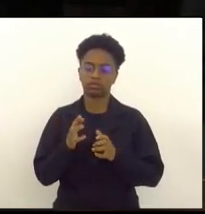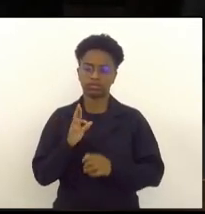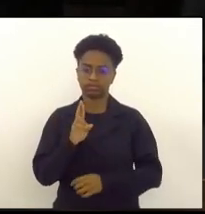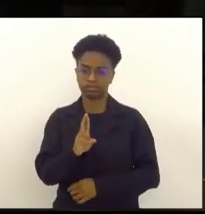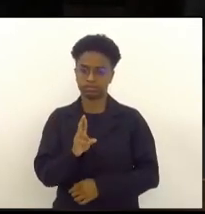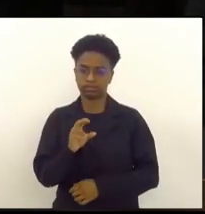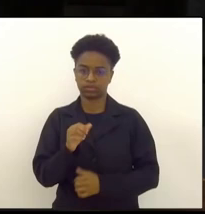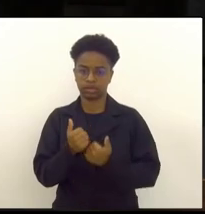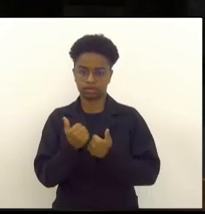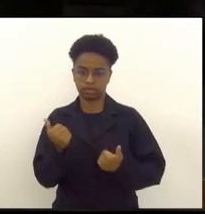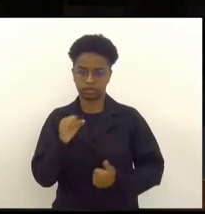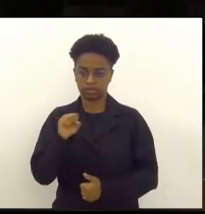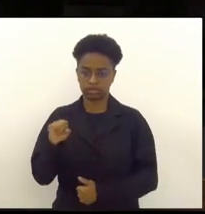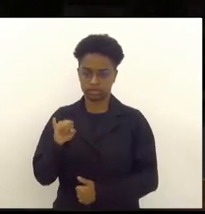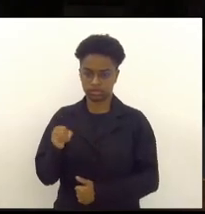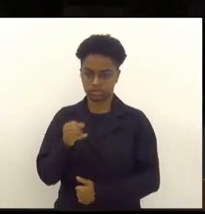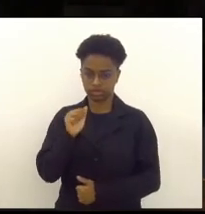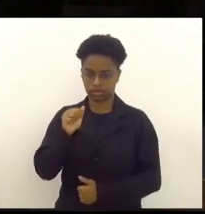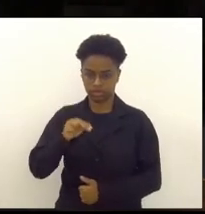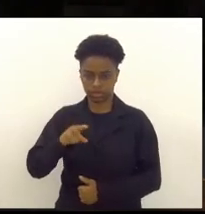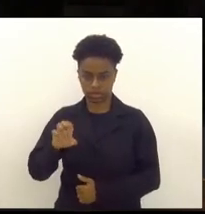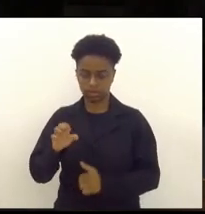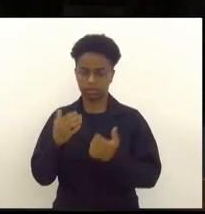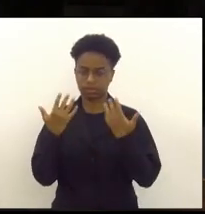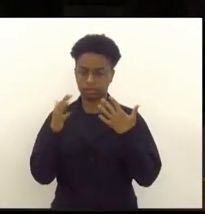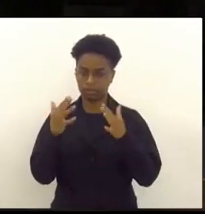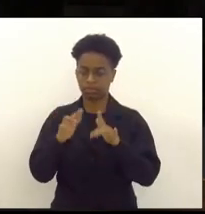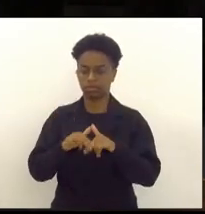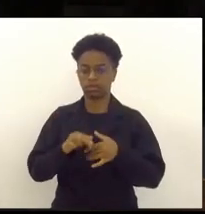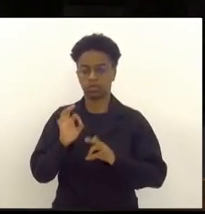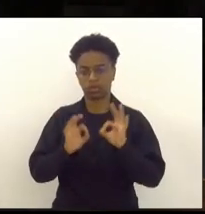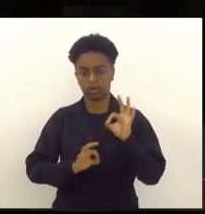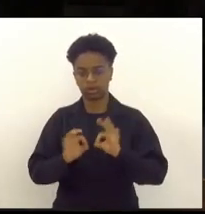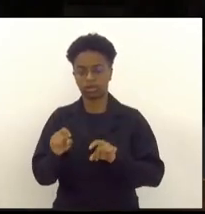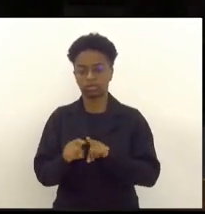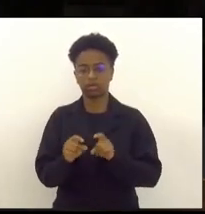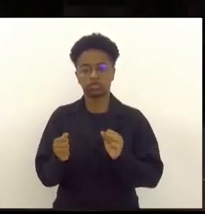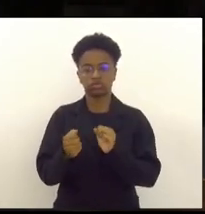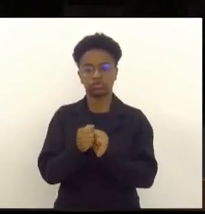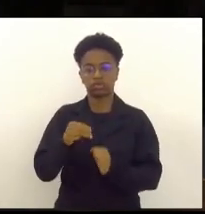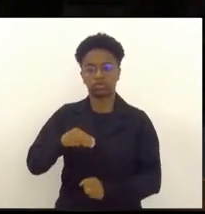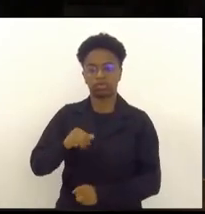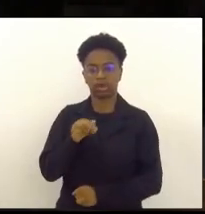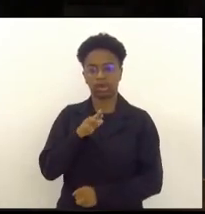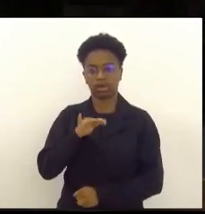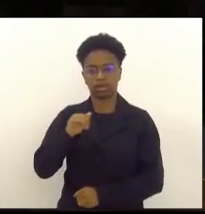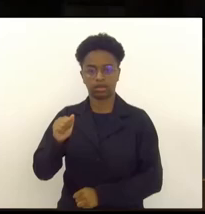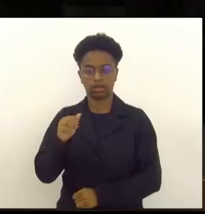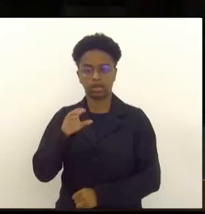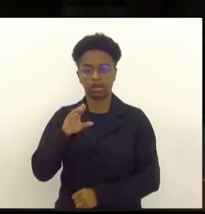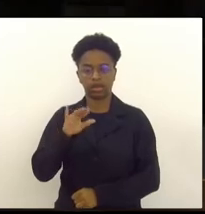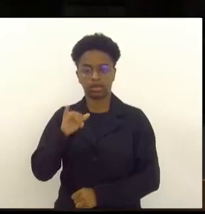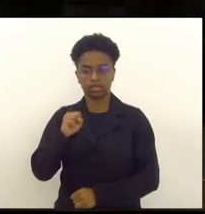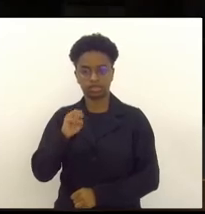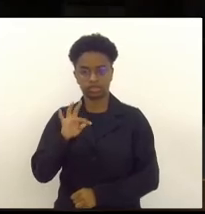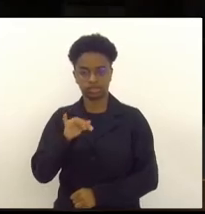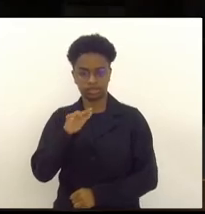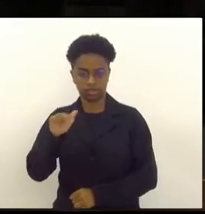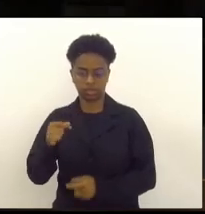Jane, parabenizar pela organização, junto com a doutora Maria Cristina, para que hoje